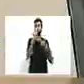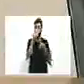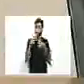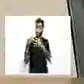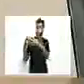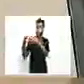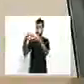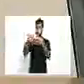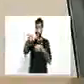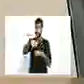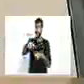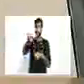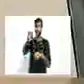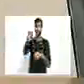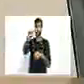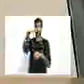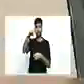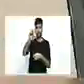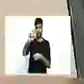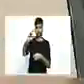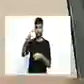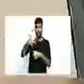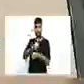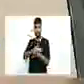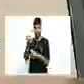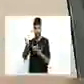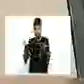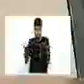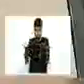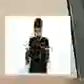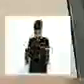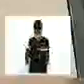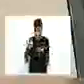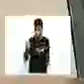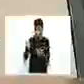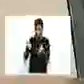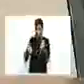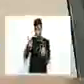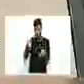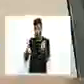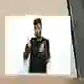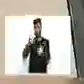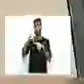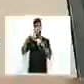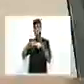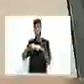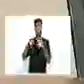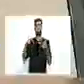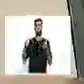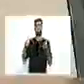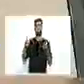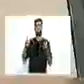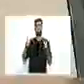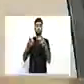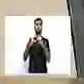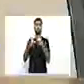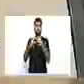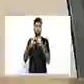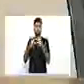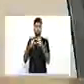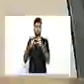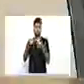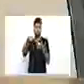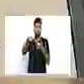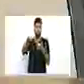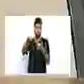bairros Santa Clara era para todo lugar hoje você tem poucas pessoas mas porque o quadro tá E é